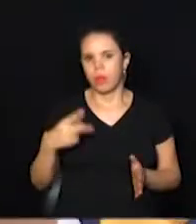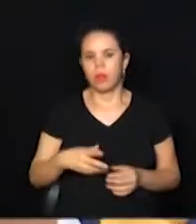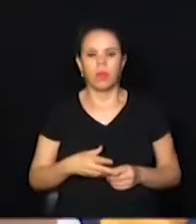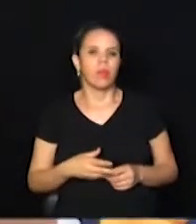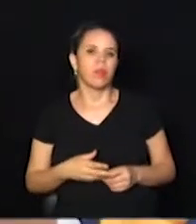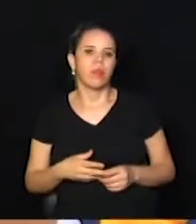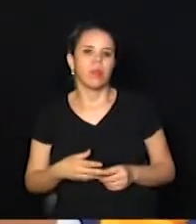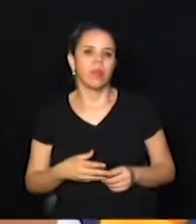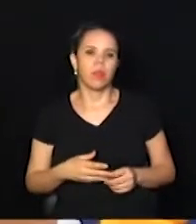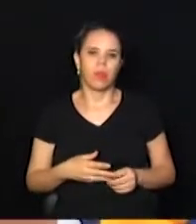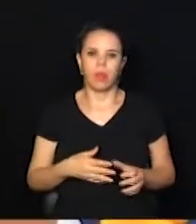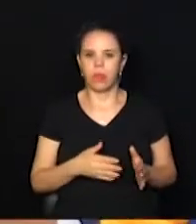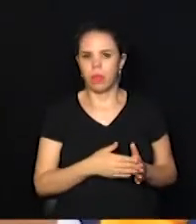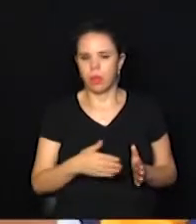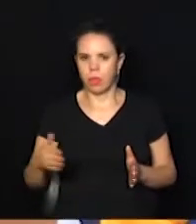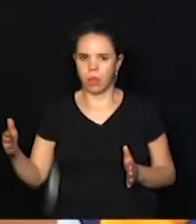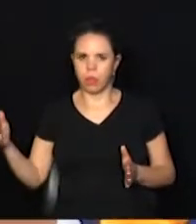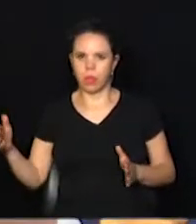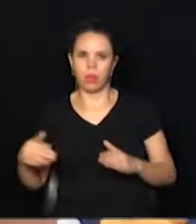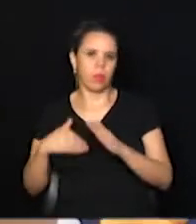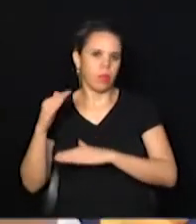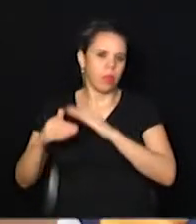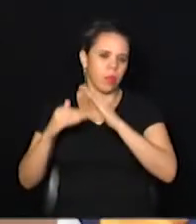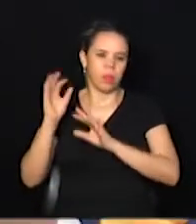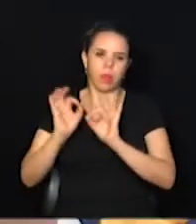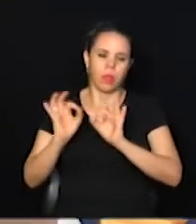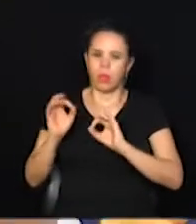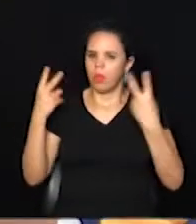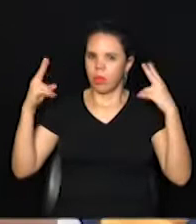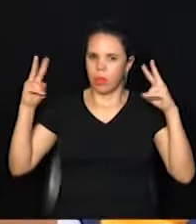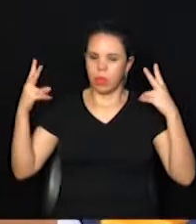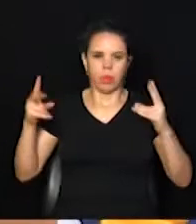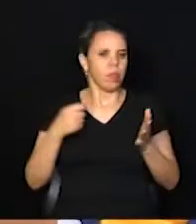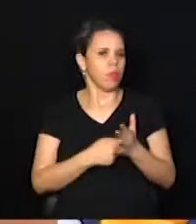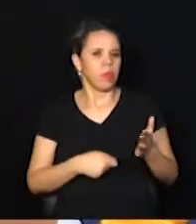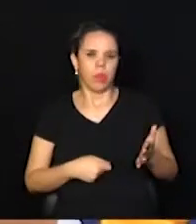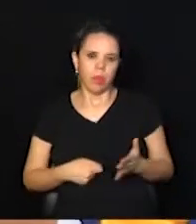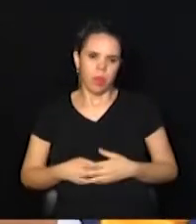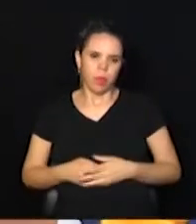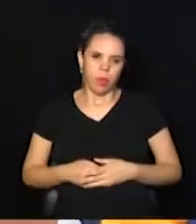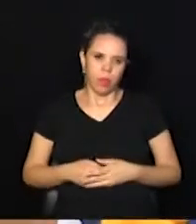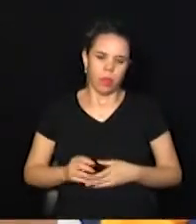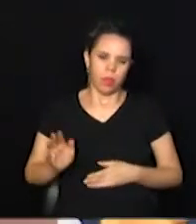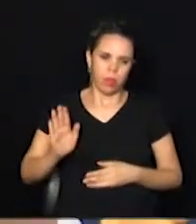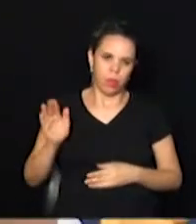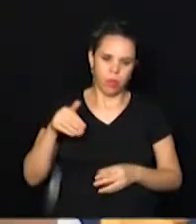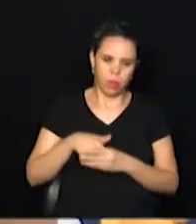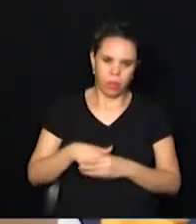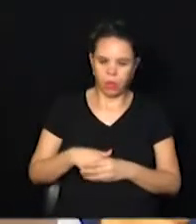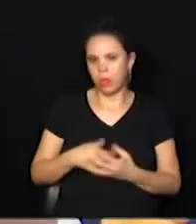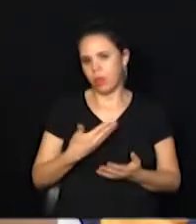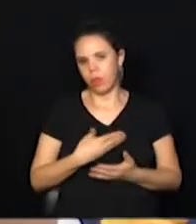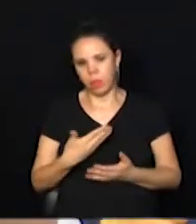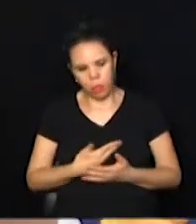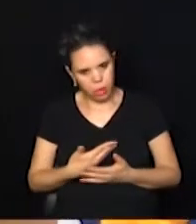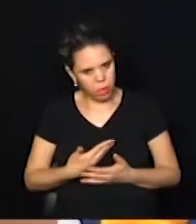Um período excepcional na construção da vitória política eleitoral que levou o companheiro Toninho e a companheira